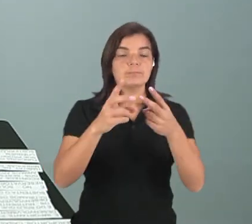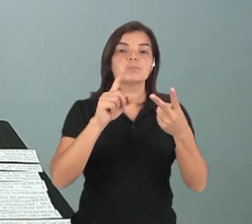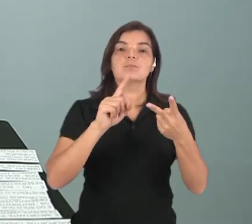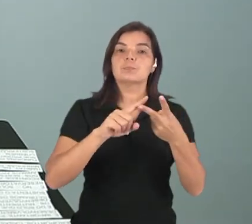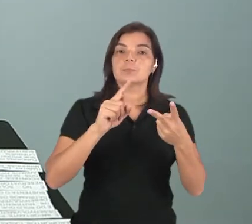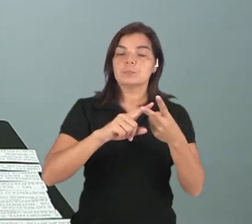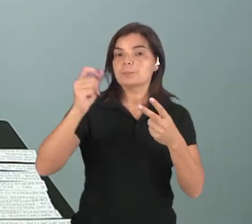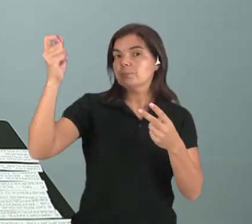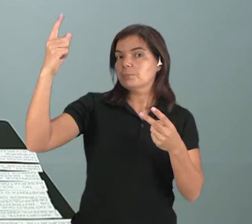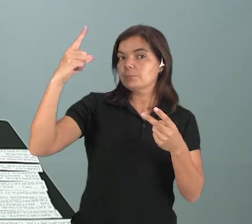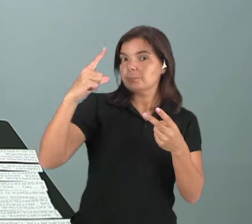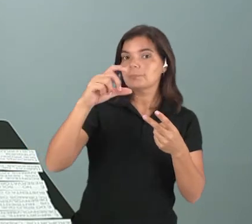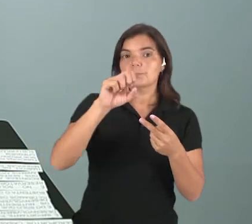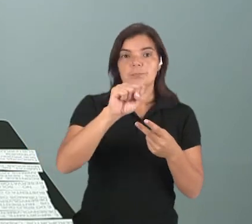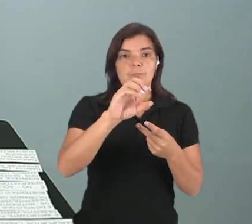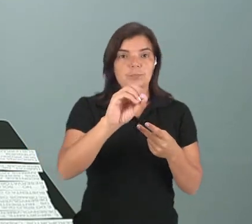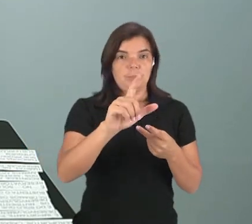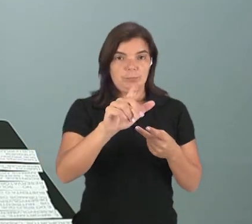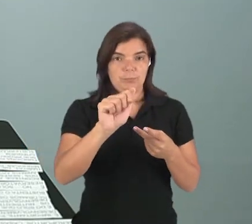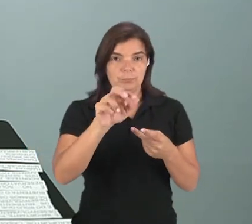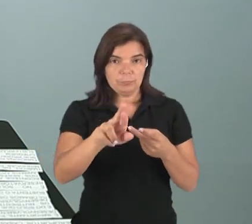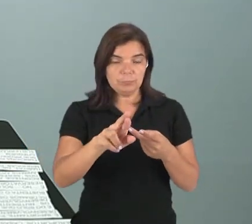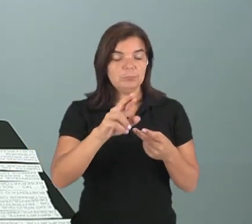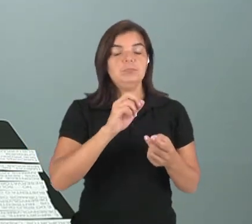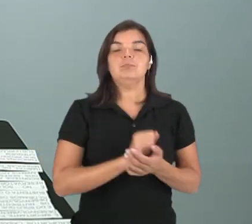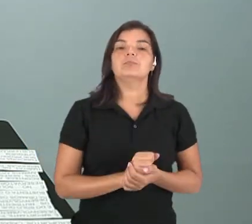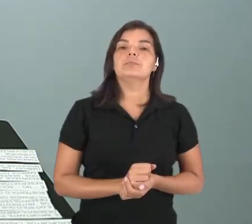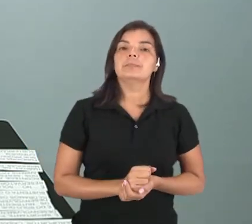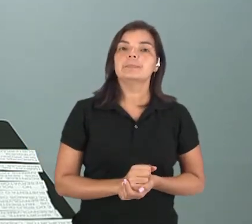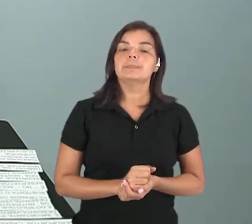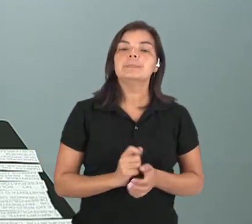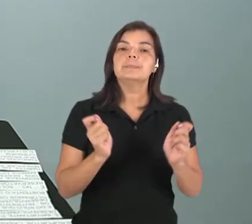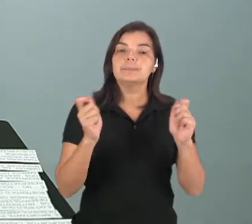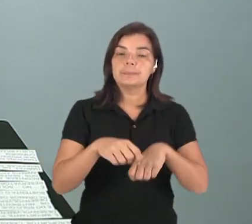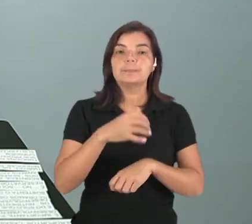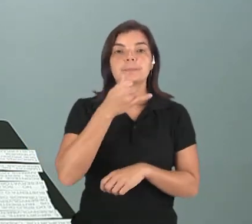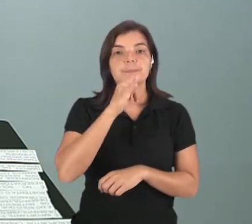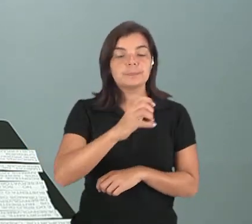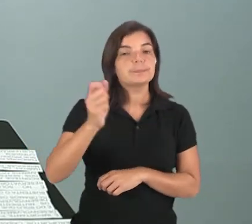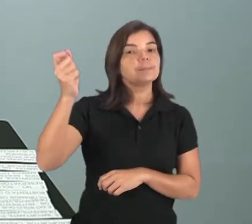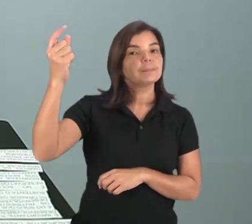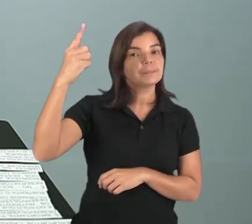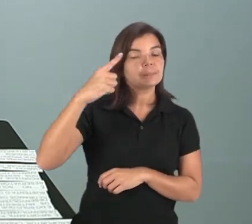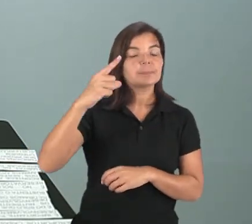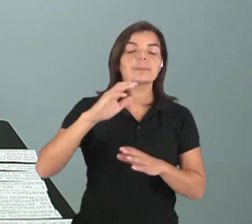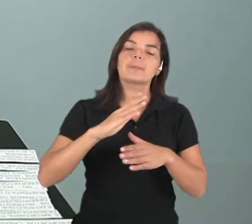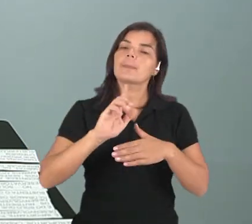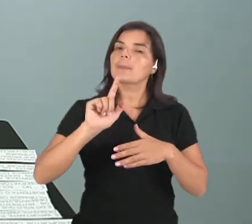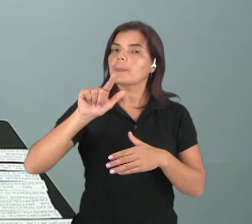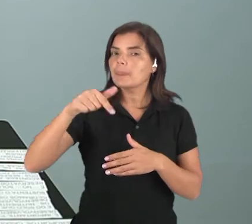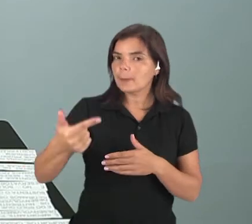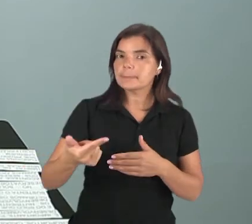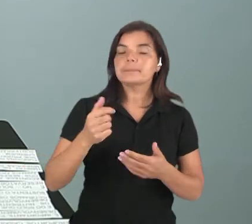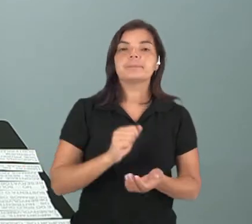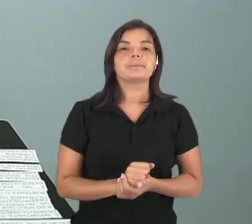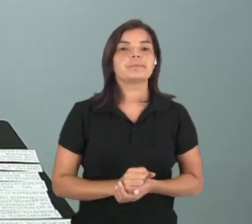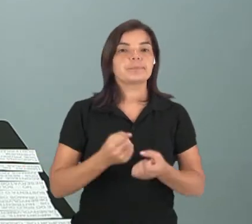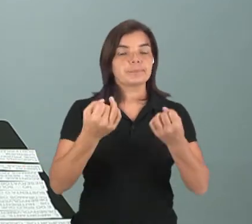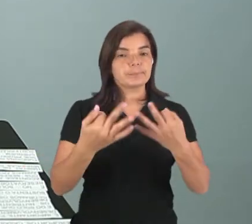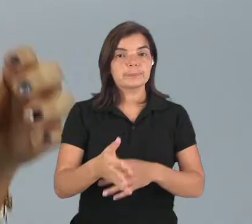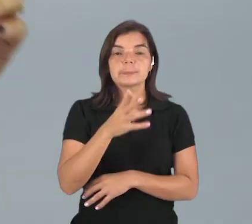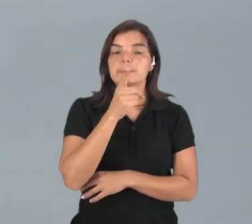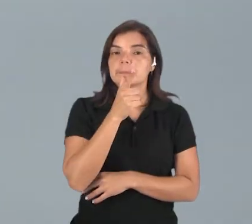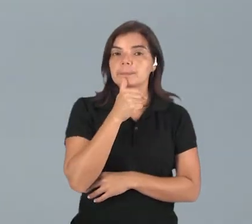energia solar também, certo? Que é capturada do sol, enfim. Como estamos falando